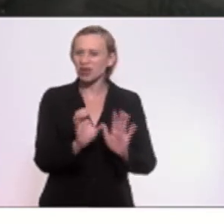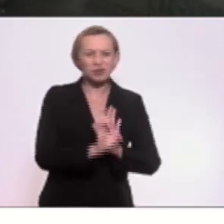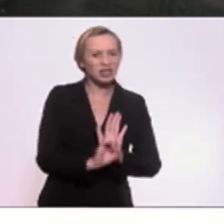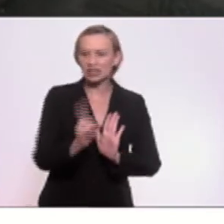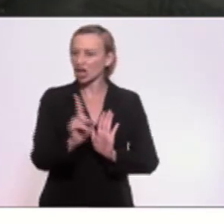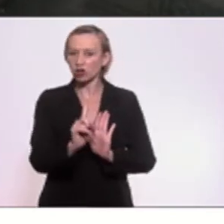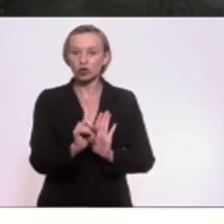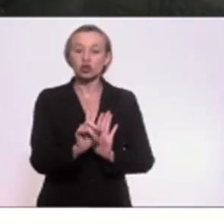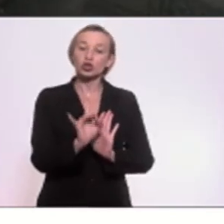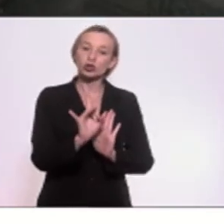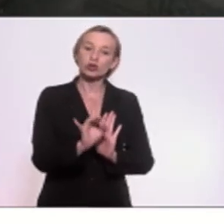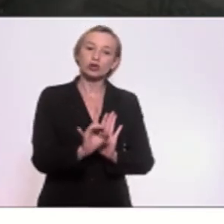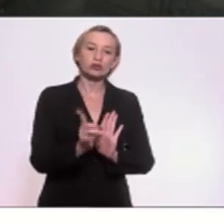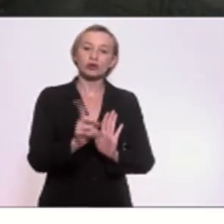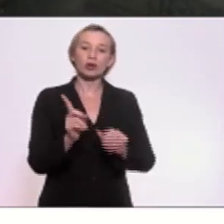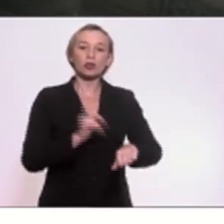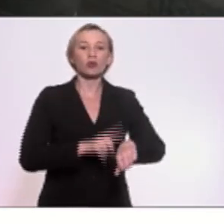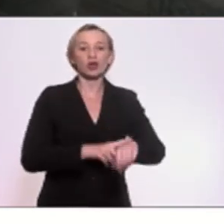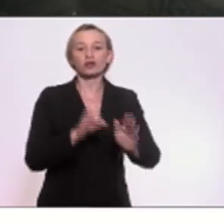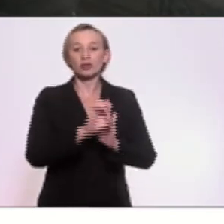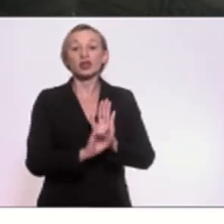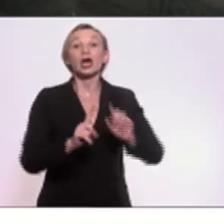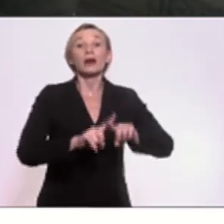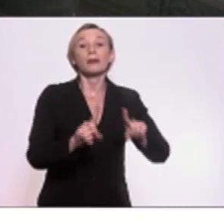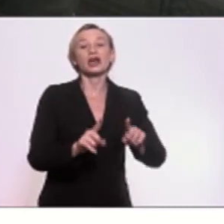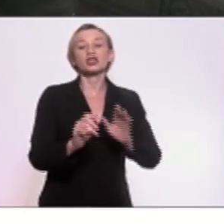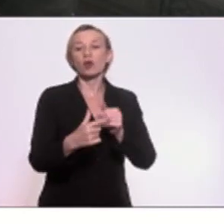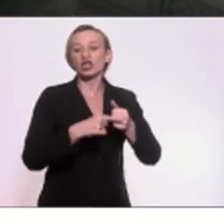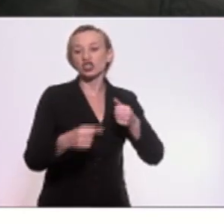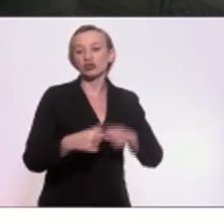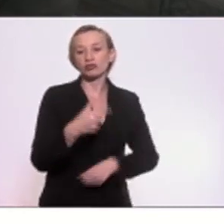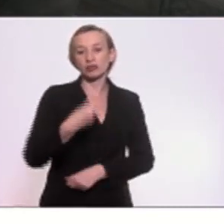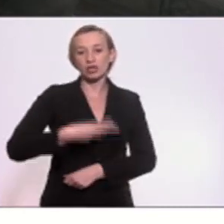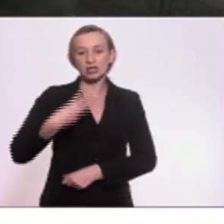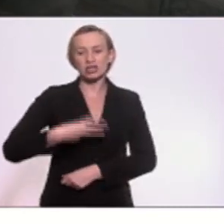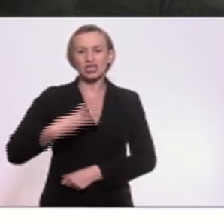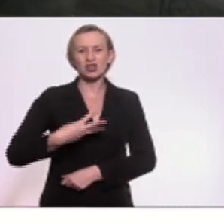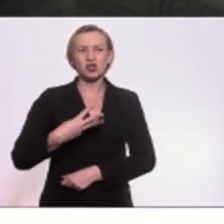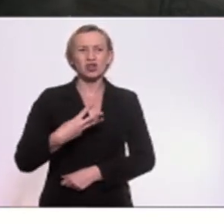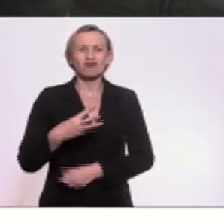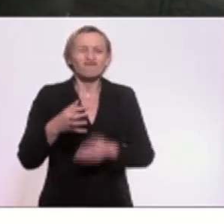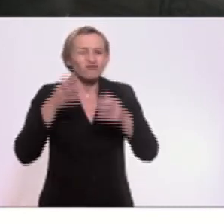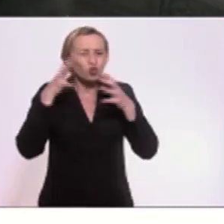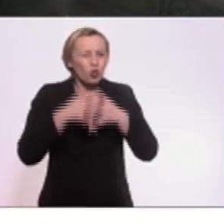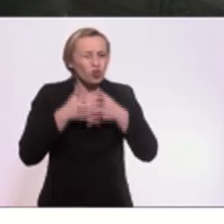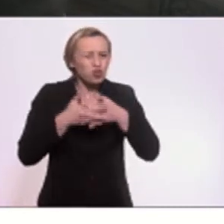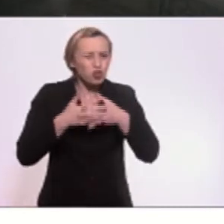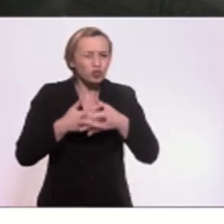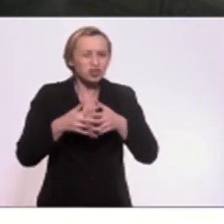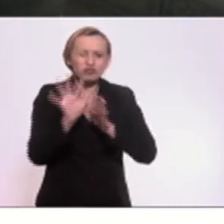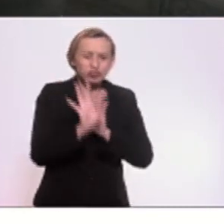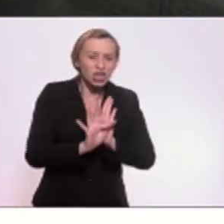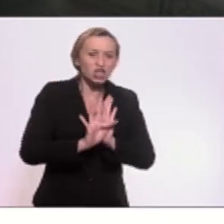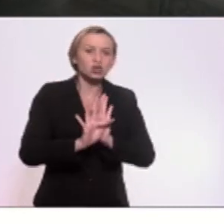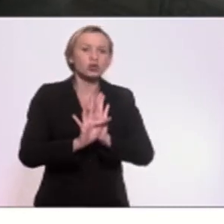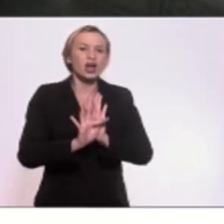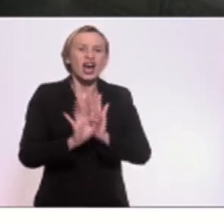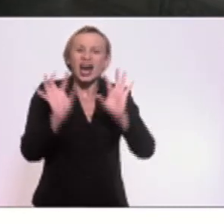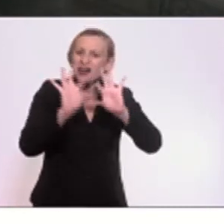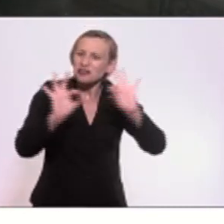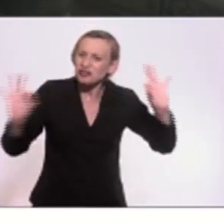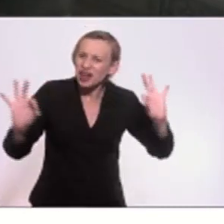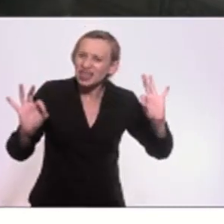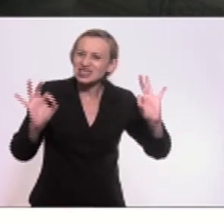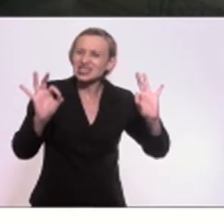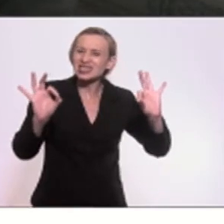disso, até porque não está em momento de fazer emenda. No artigo 3º, ficou uma coisa meio truncada no texto, porque a frase para